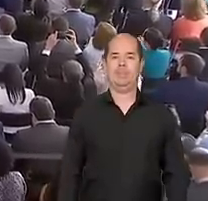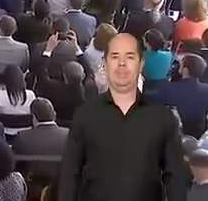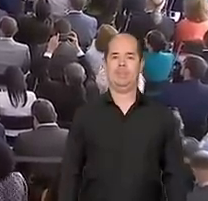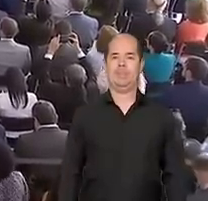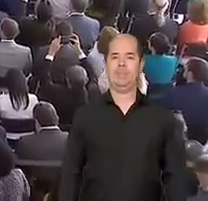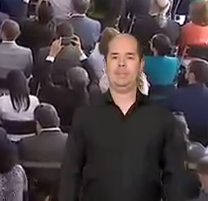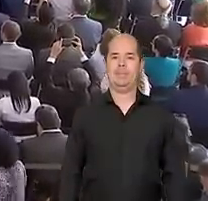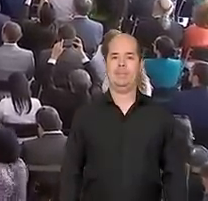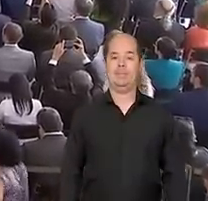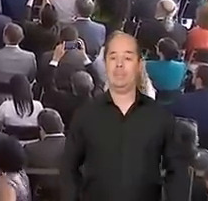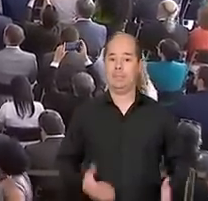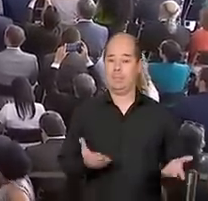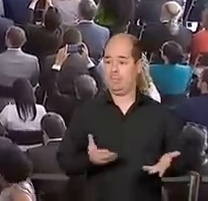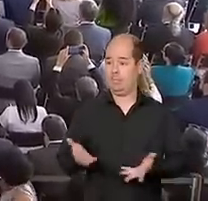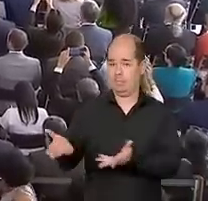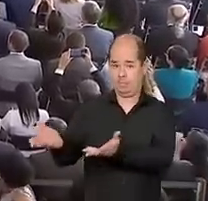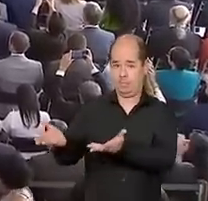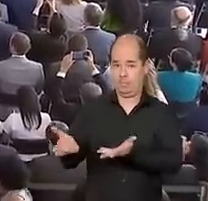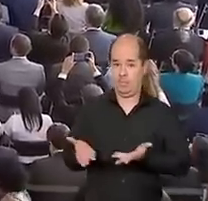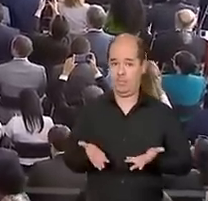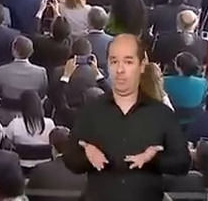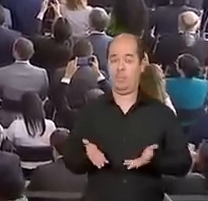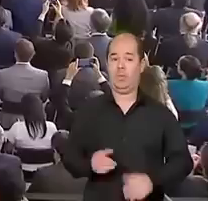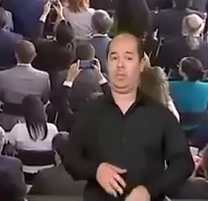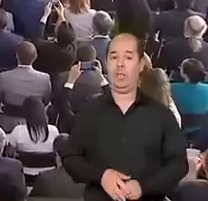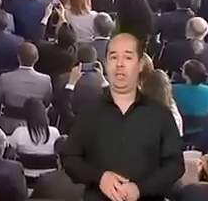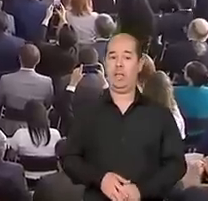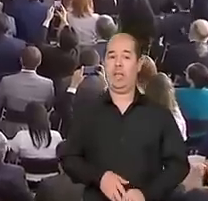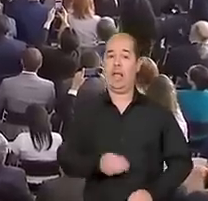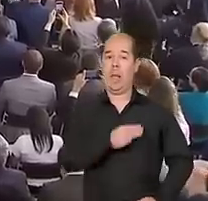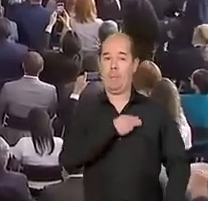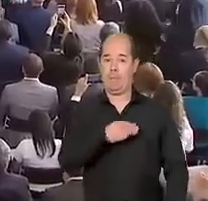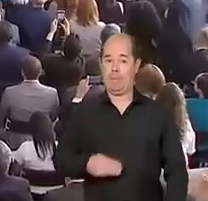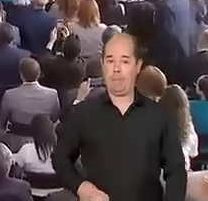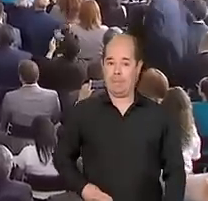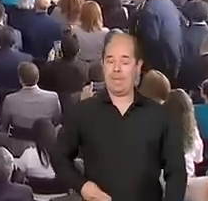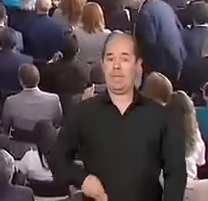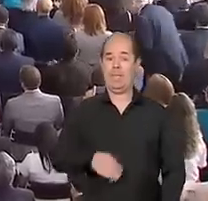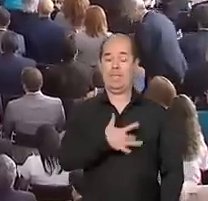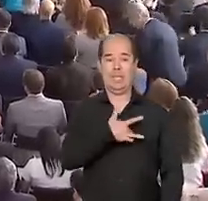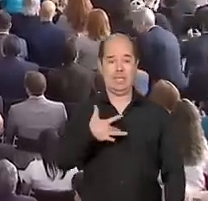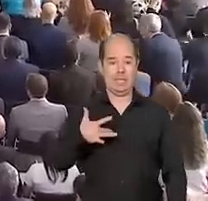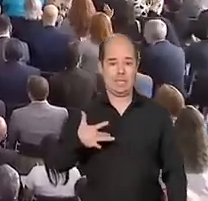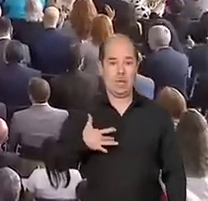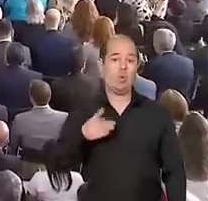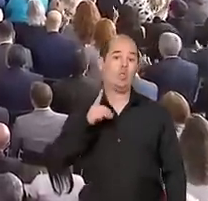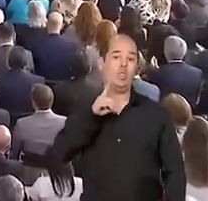A seguir, fará uso da palavra a ministra da Saúde, Nísia Trindade.